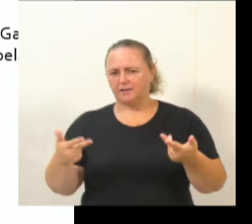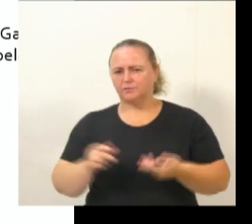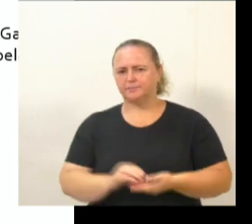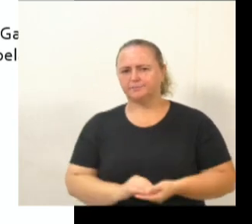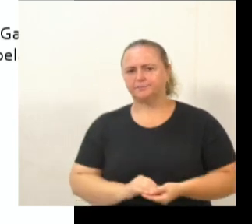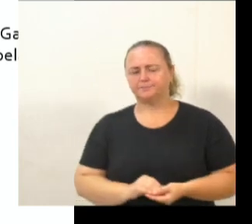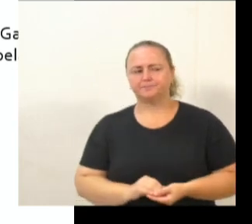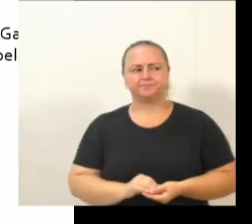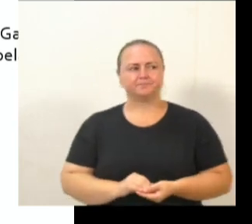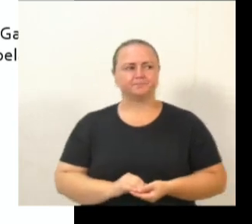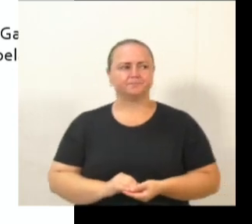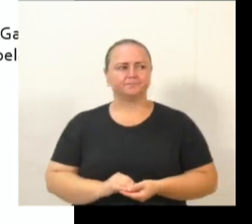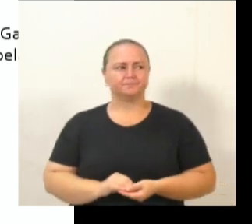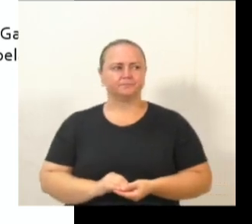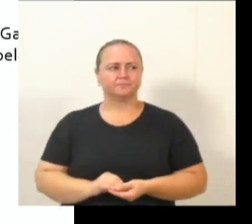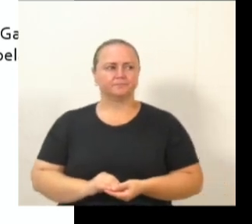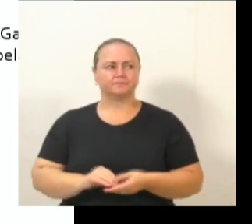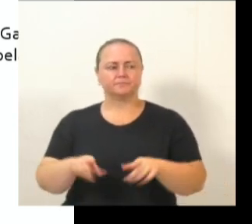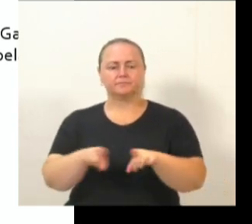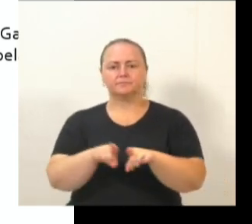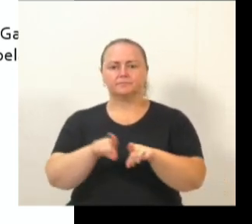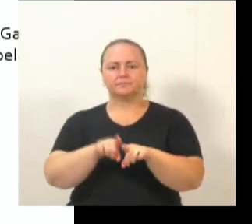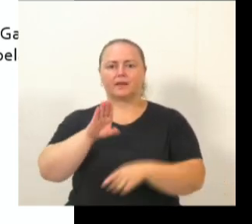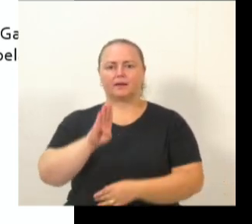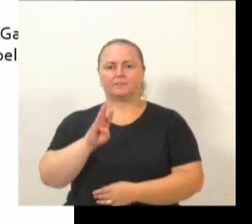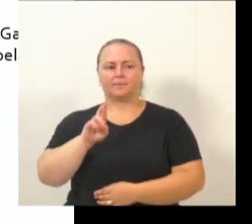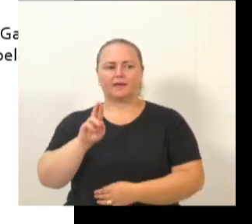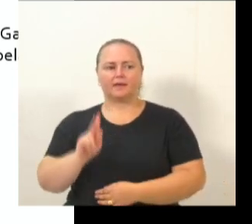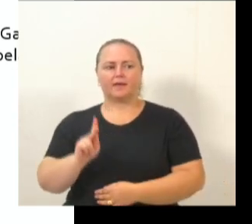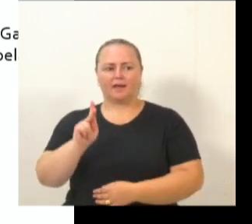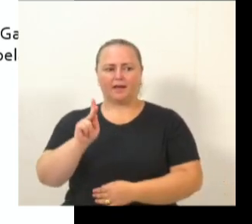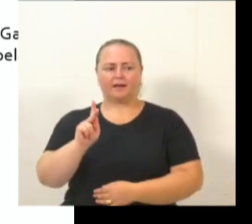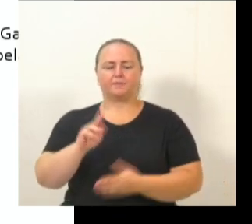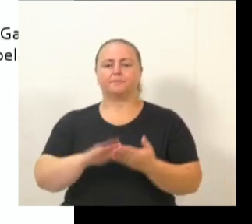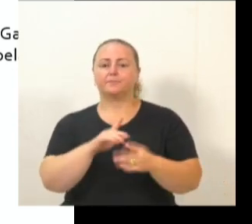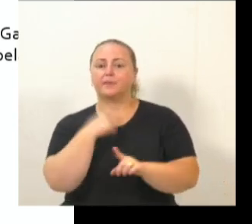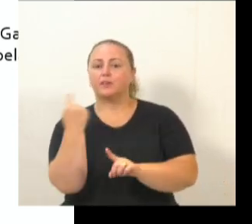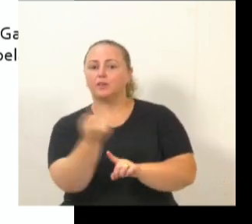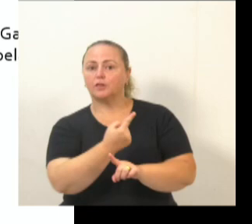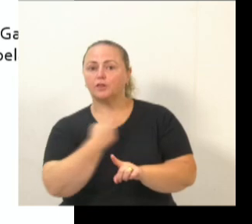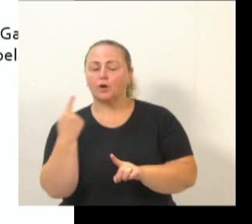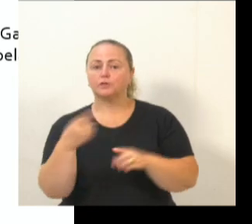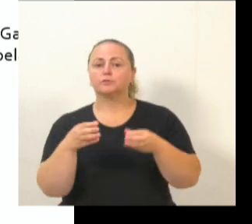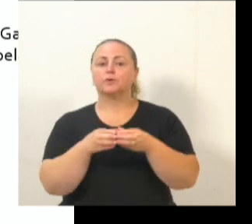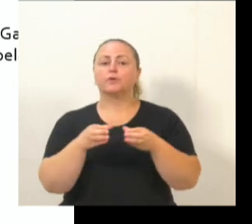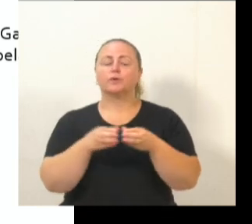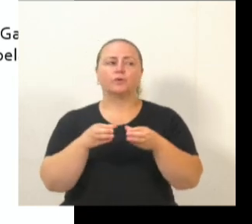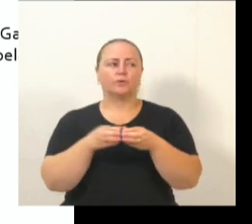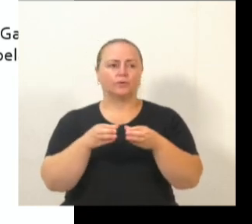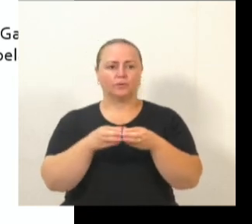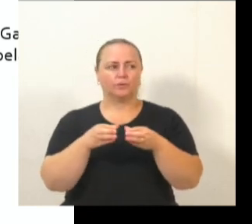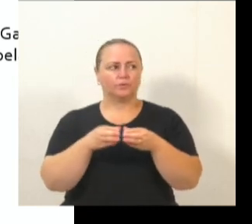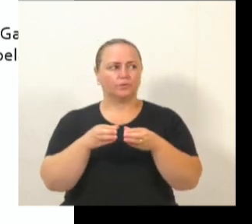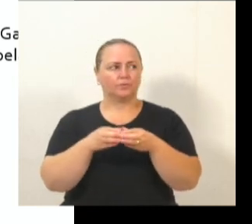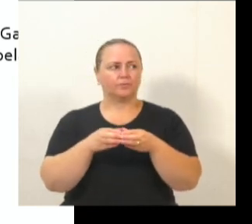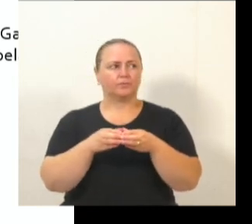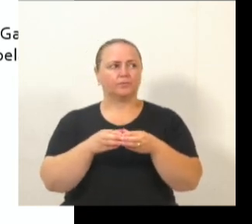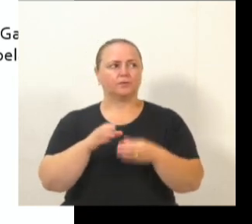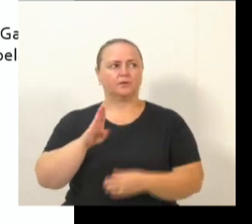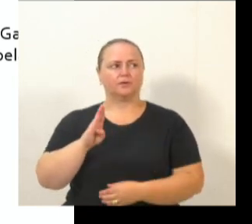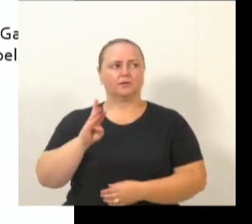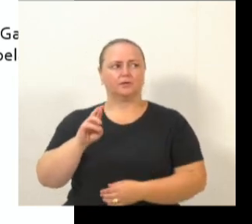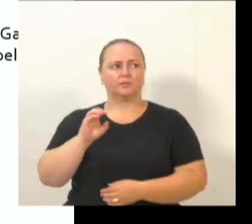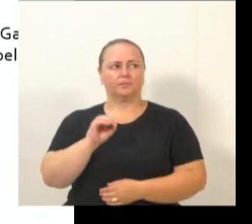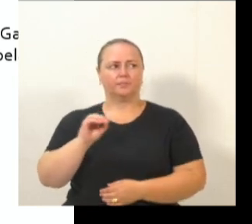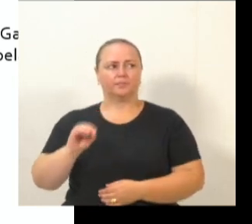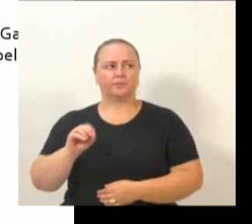Falando rapidamente sobre a BRK Ambiental, somos um grupo do Fundo Brookfield, que está no Brasil há 120 anos, junto com